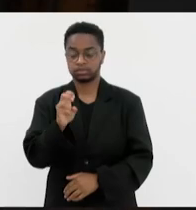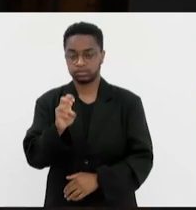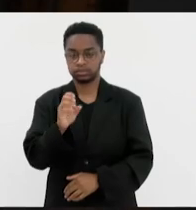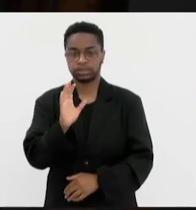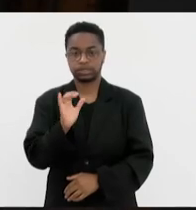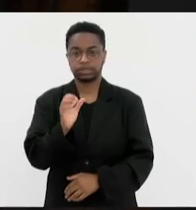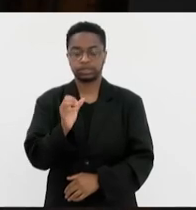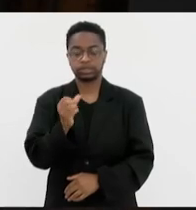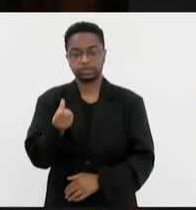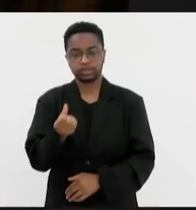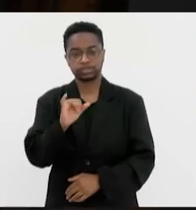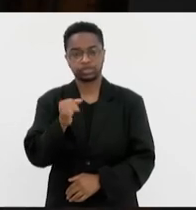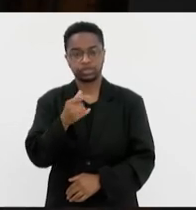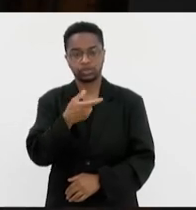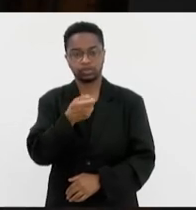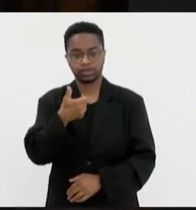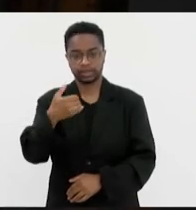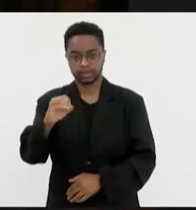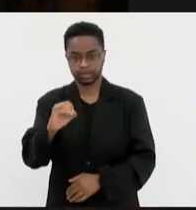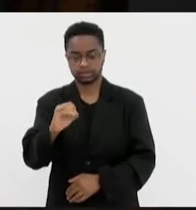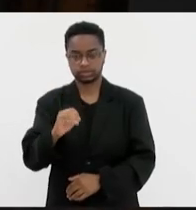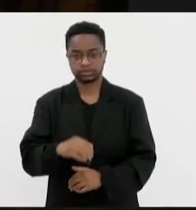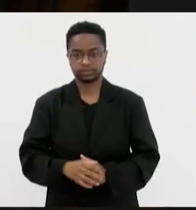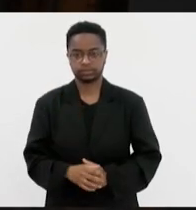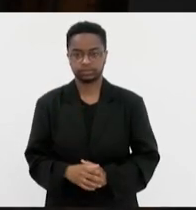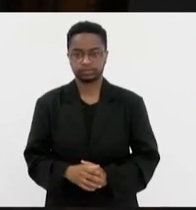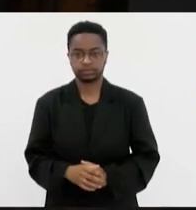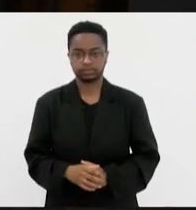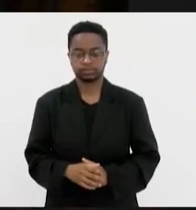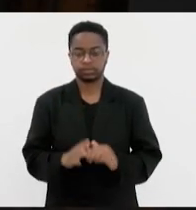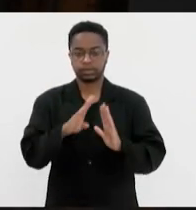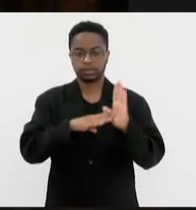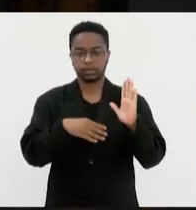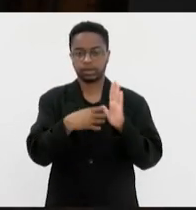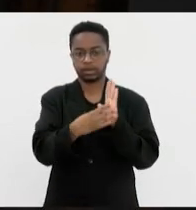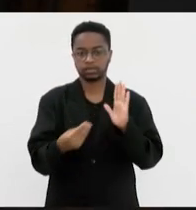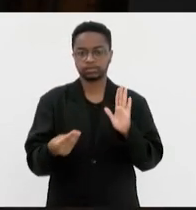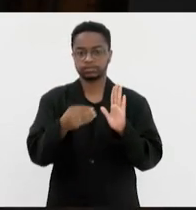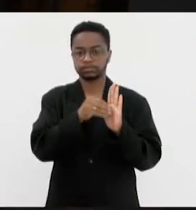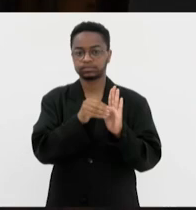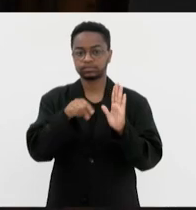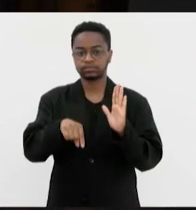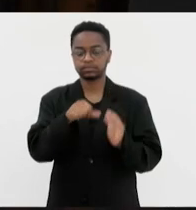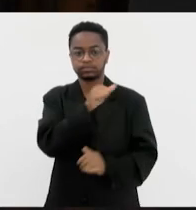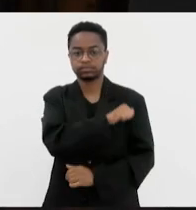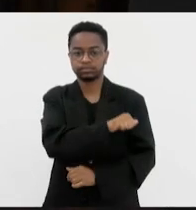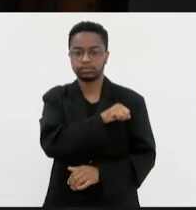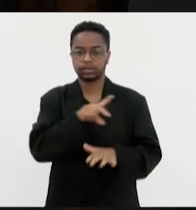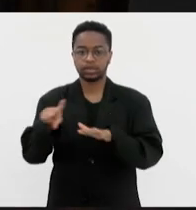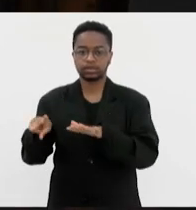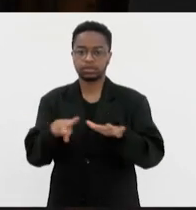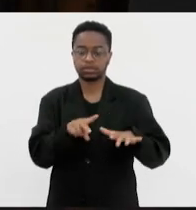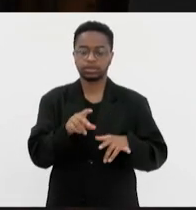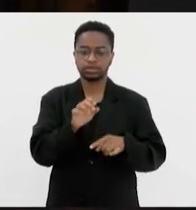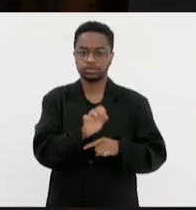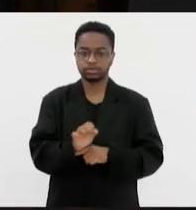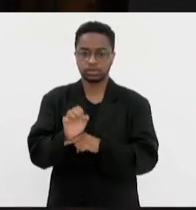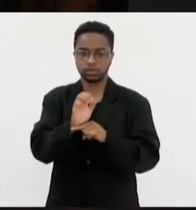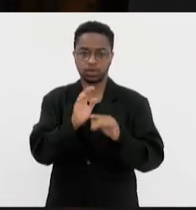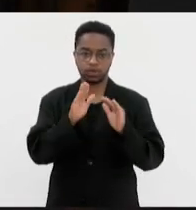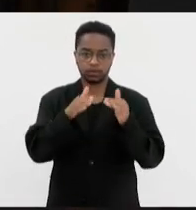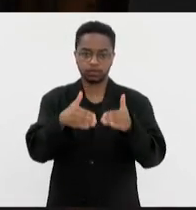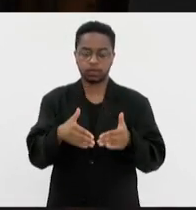janeiro de 2010, para incluir no calendário oficial do Estado do Rio de Janeiro a Semana Estadual de Prevenção